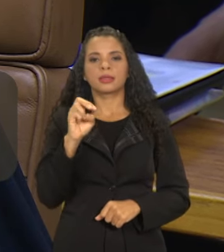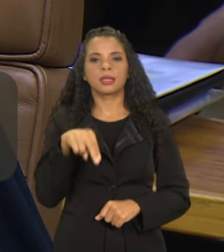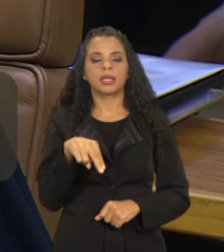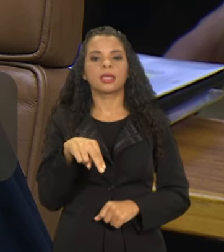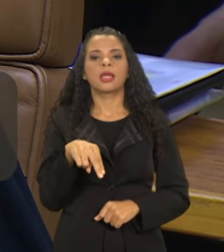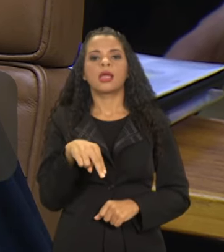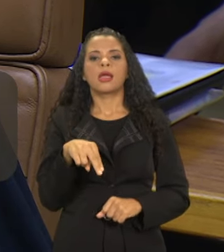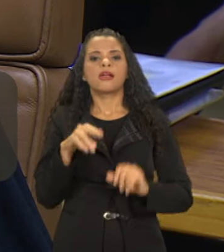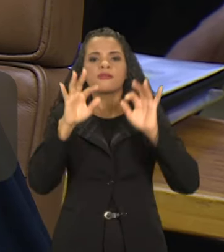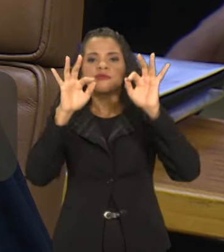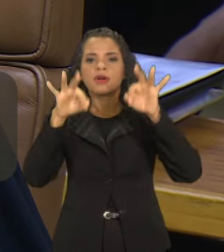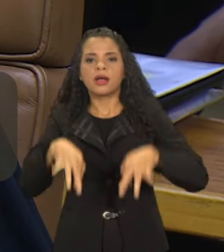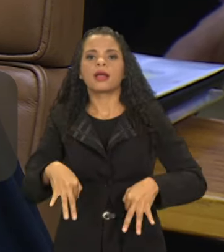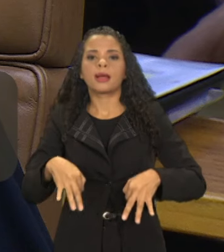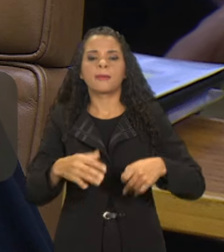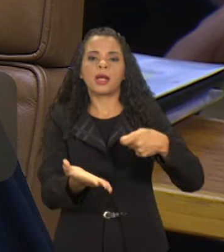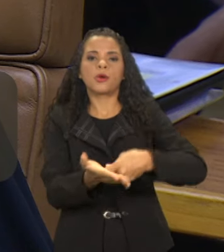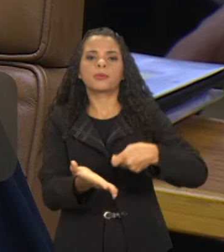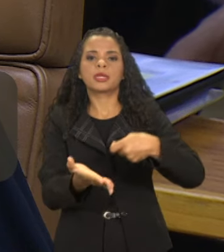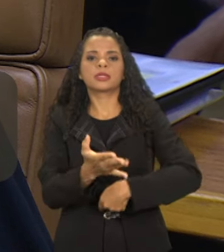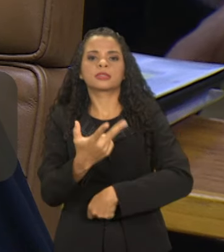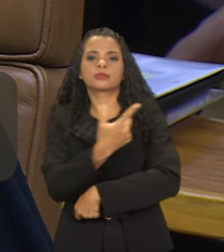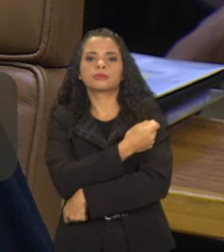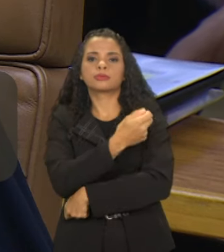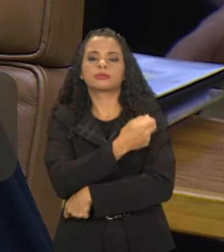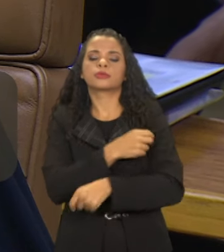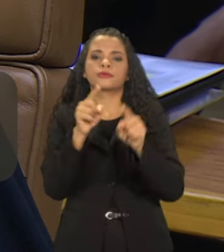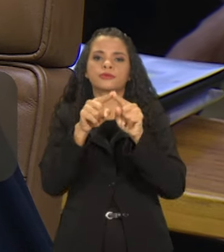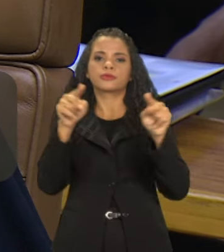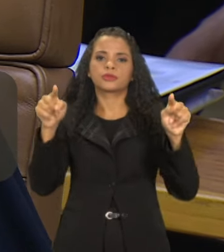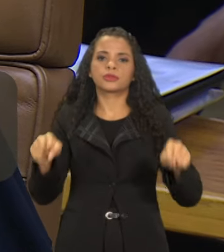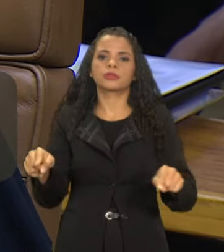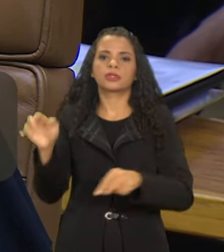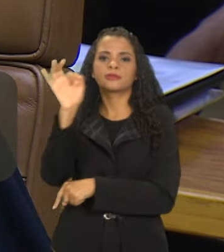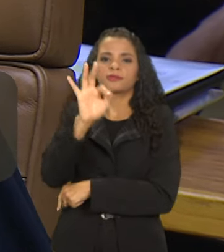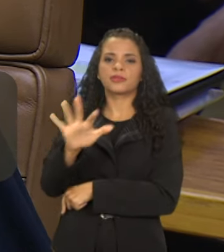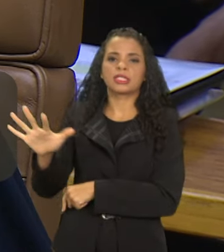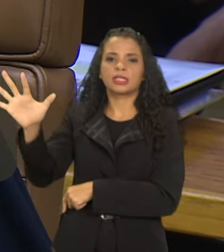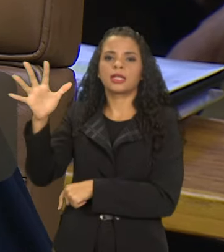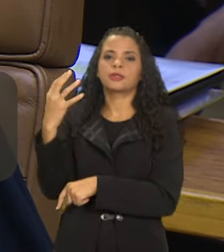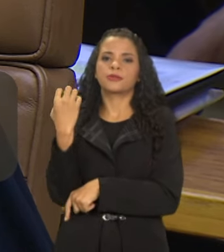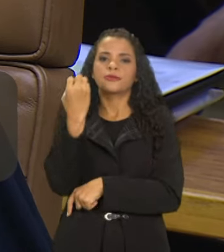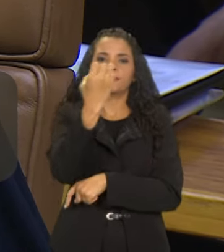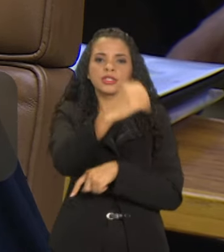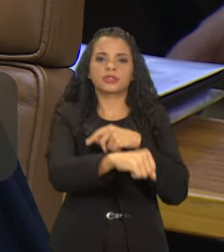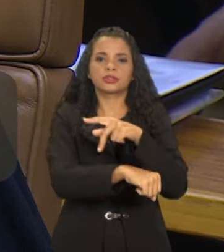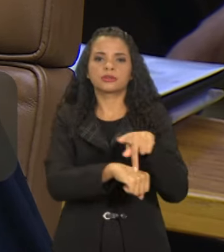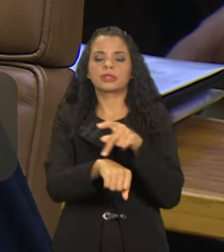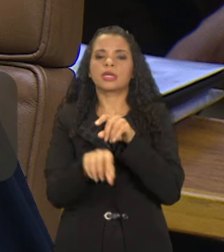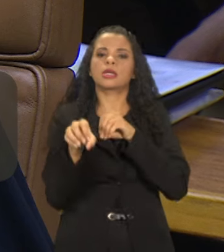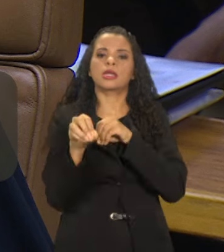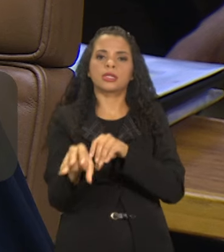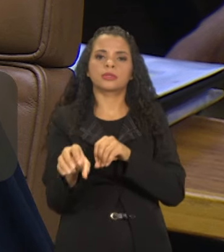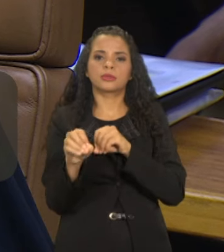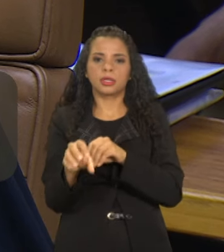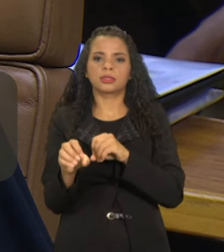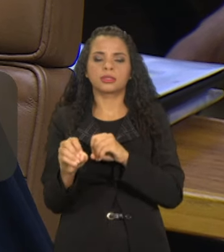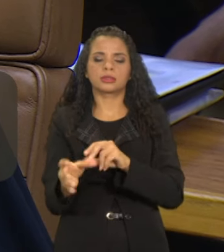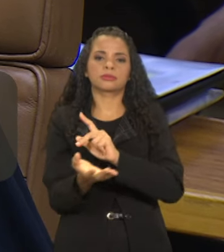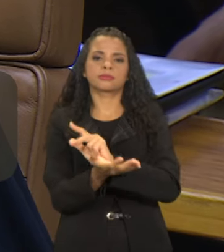para funcionários federais, contratados, viajantes internacionais, educadores do Head Start e instalações certificadas pelo